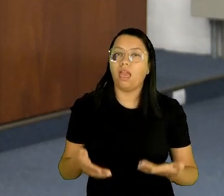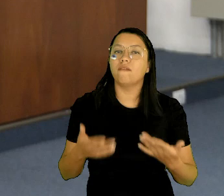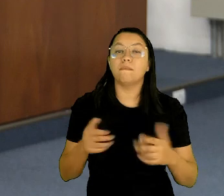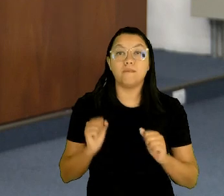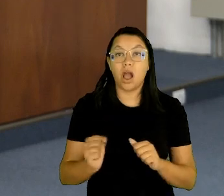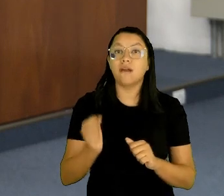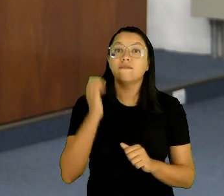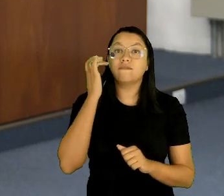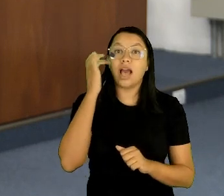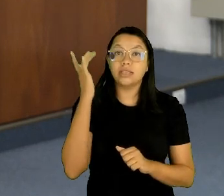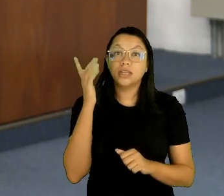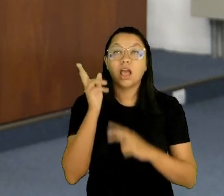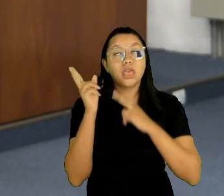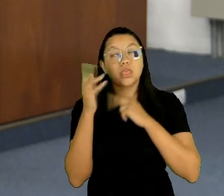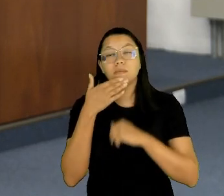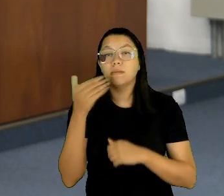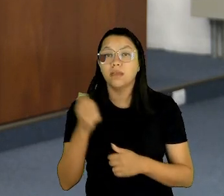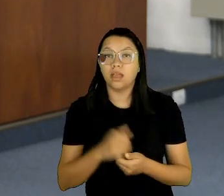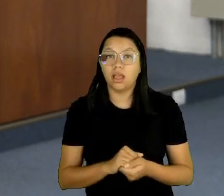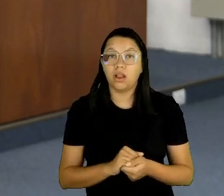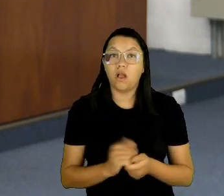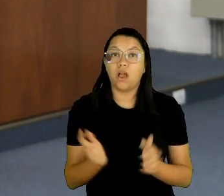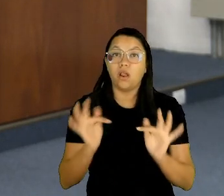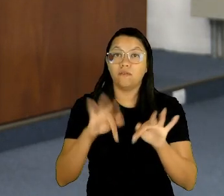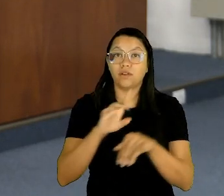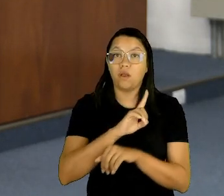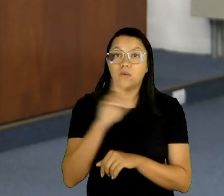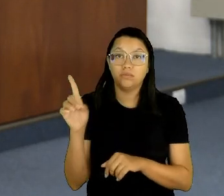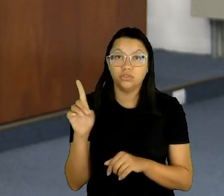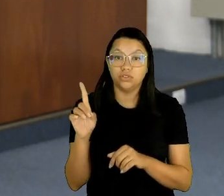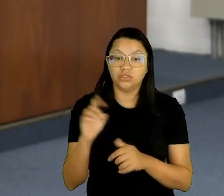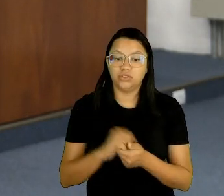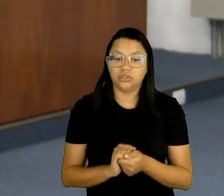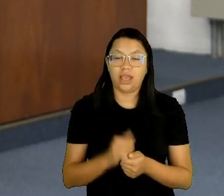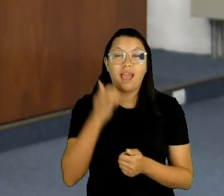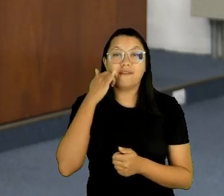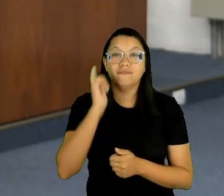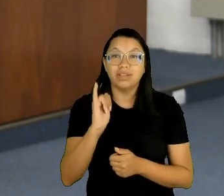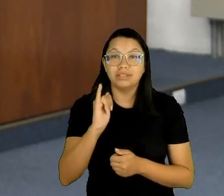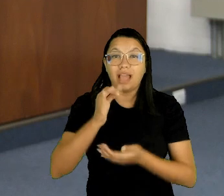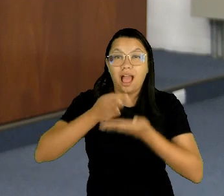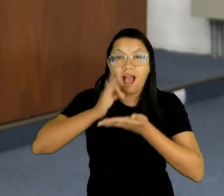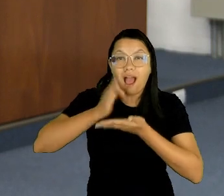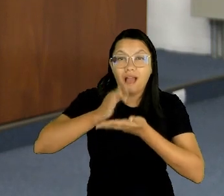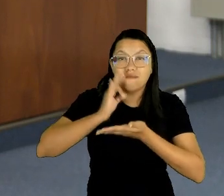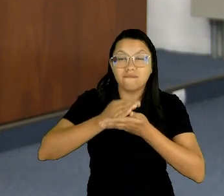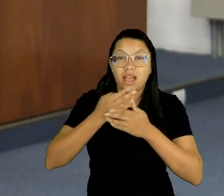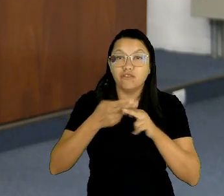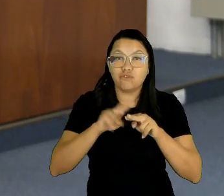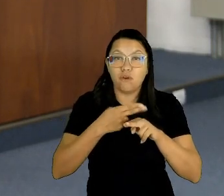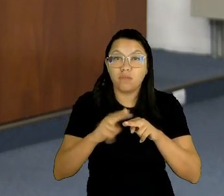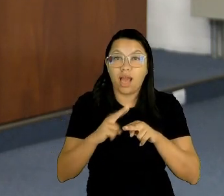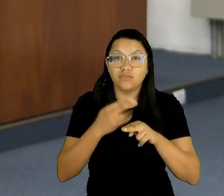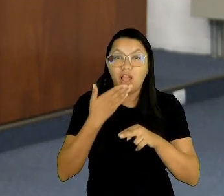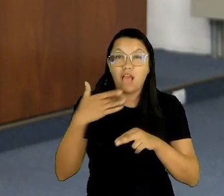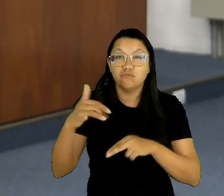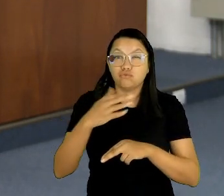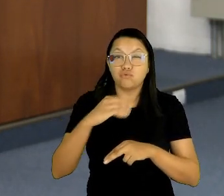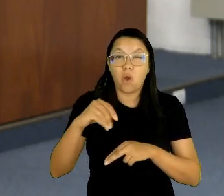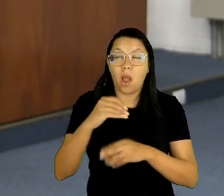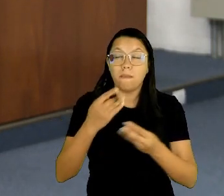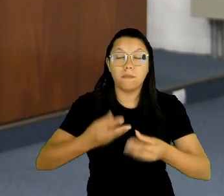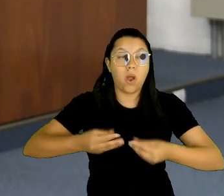leves, pode facilitar a gente a dormir bem, né? E no final do dia, em especial, limitar o consumo de café, de chá preto, de chocolate com